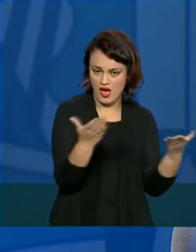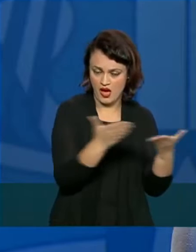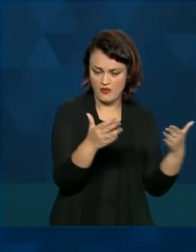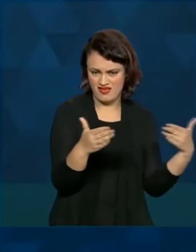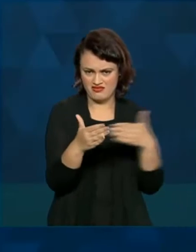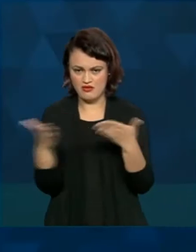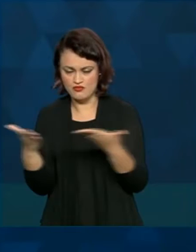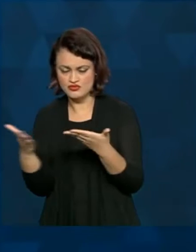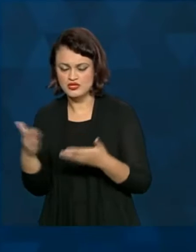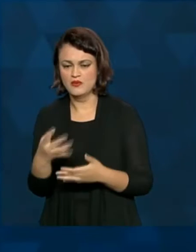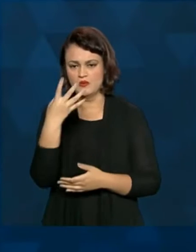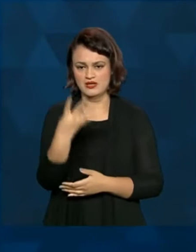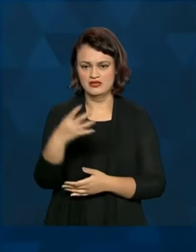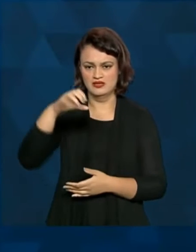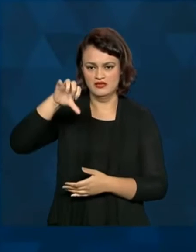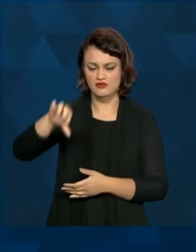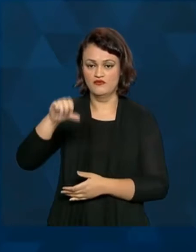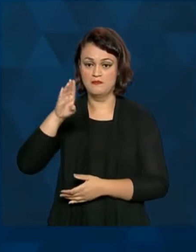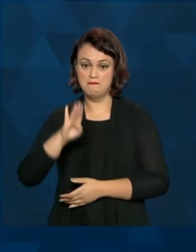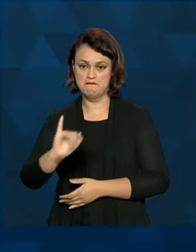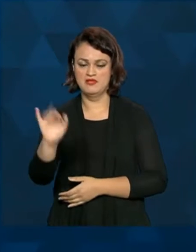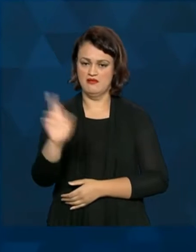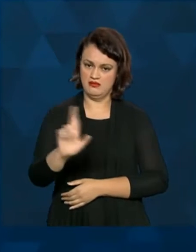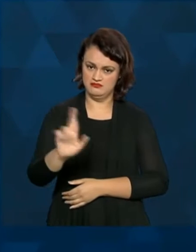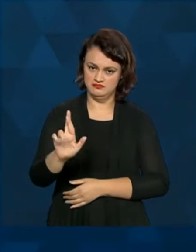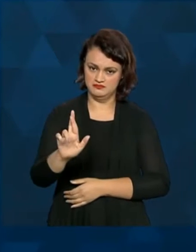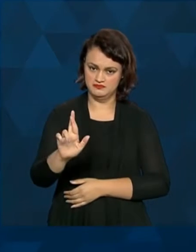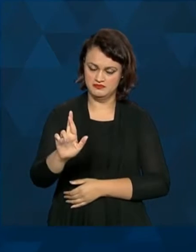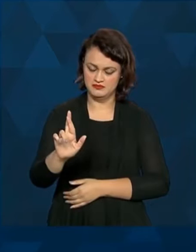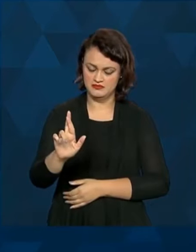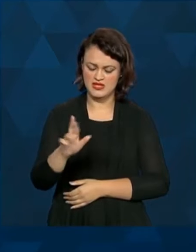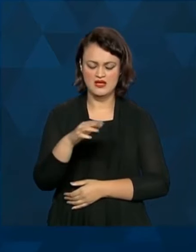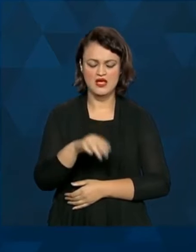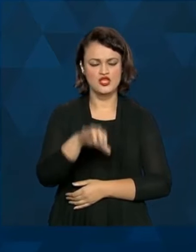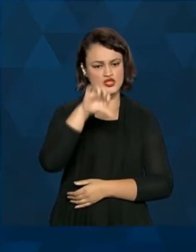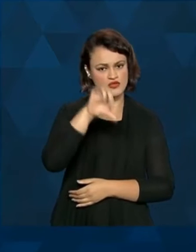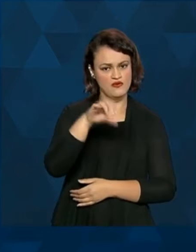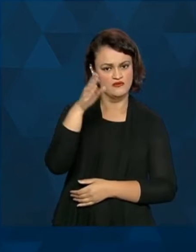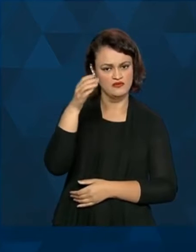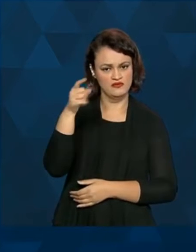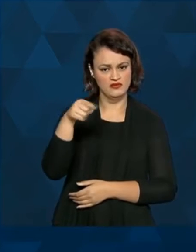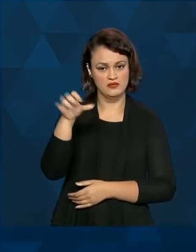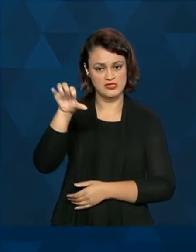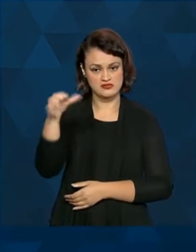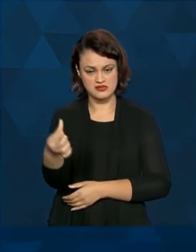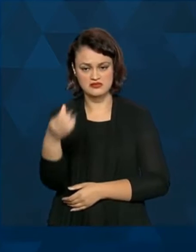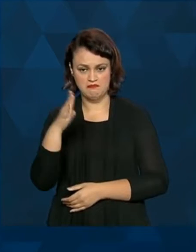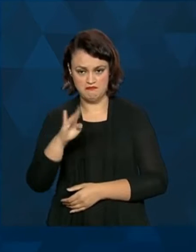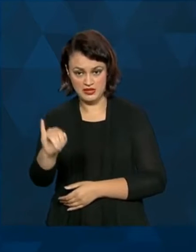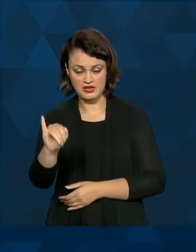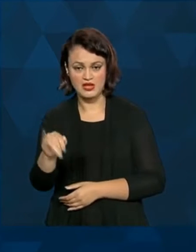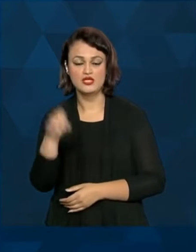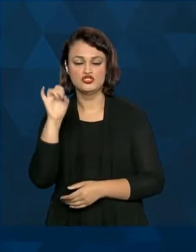repassados 49,4 bilhões de reais, sendo 9,6 bilhões exclusivamente